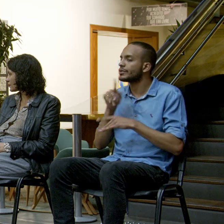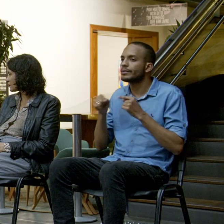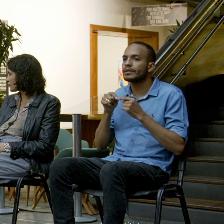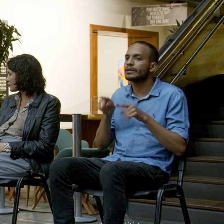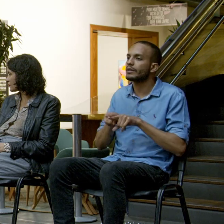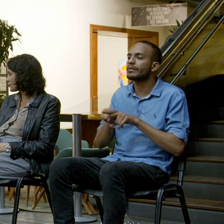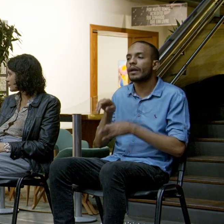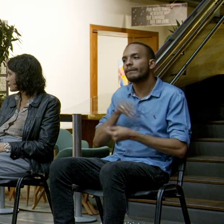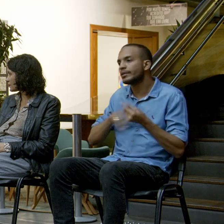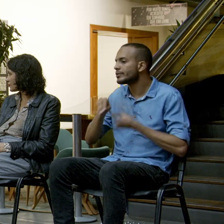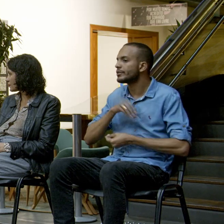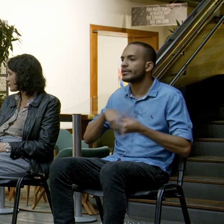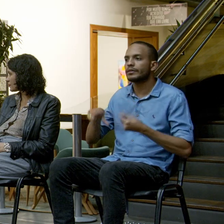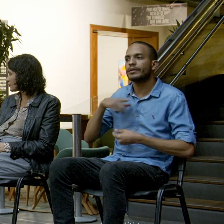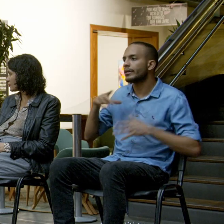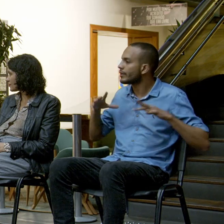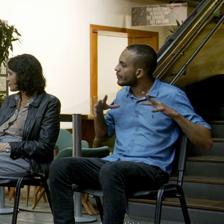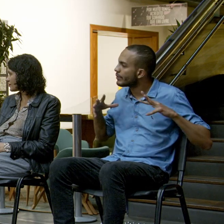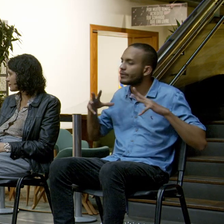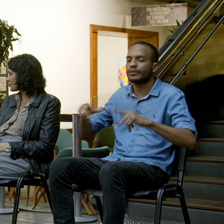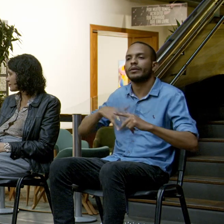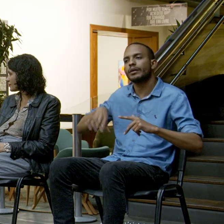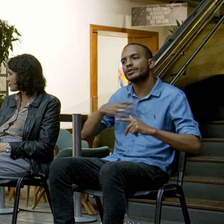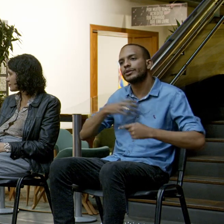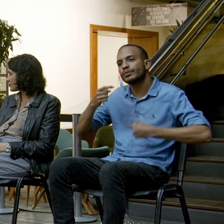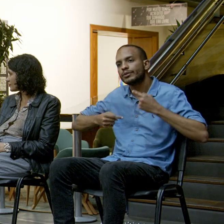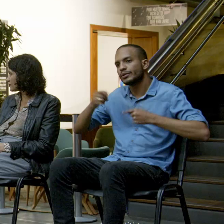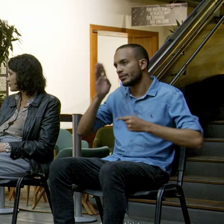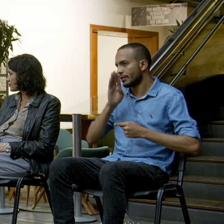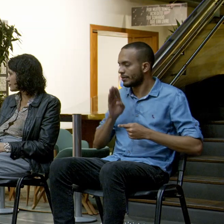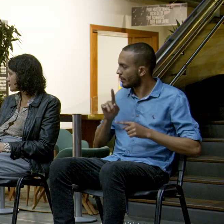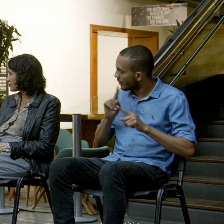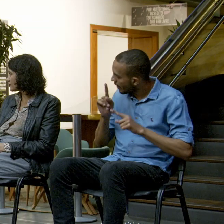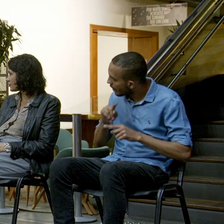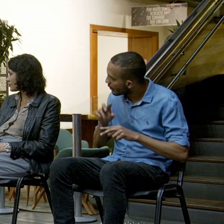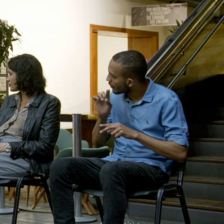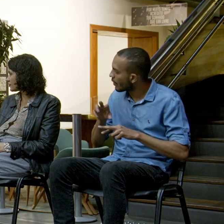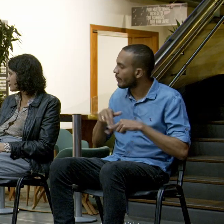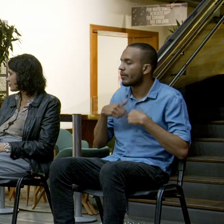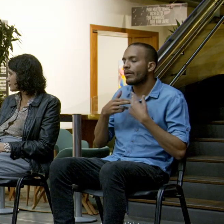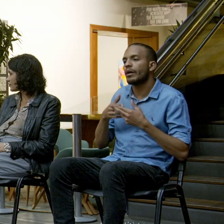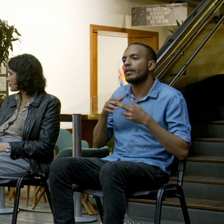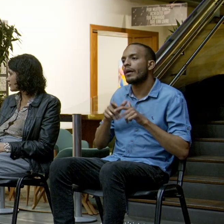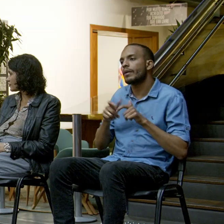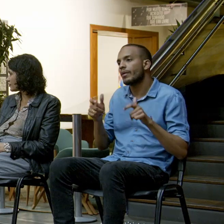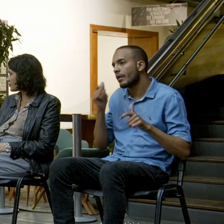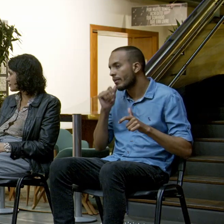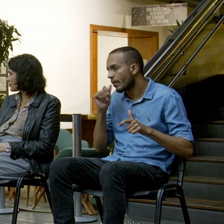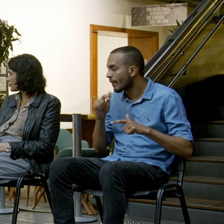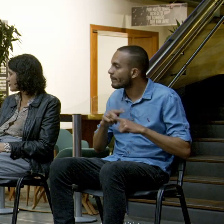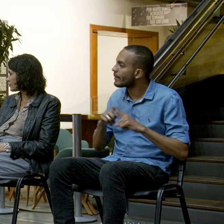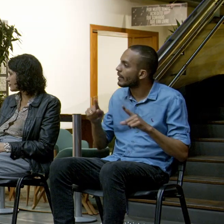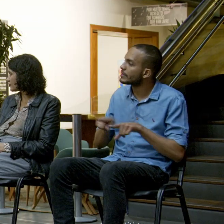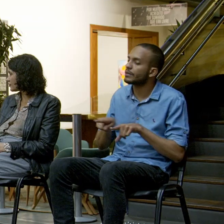da misoginia que atravessa todos os espectros políticos no Brasil. Não apenas pelo fato de Maiorino ser mulher, mas